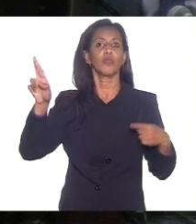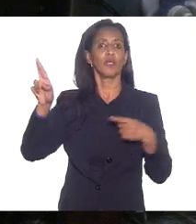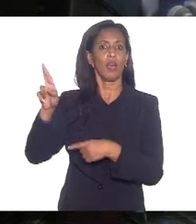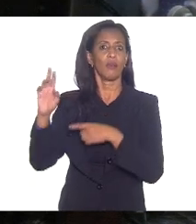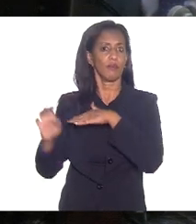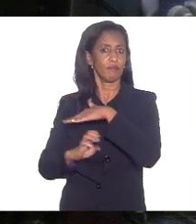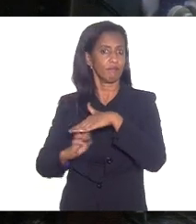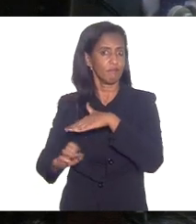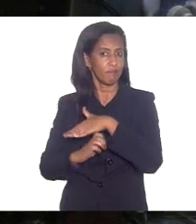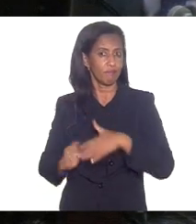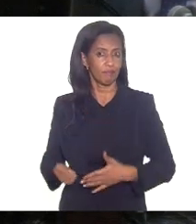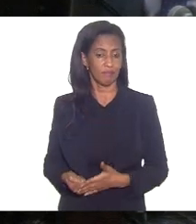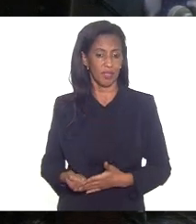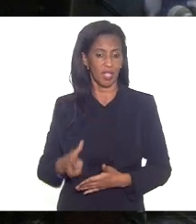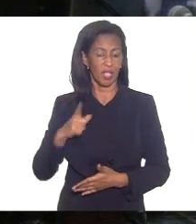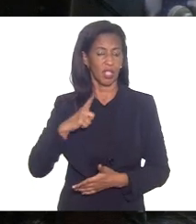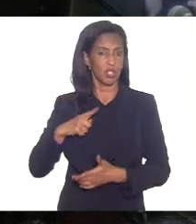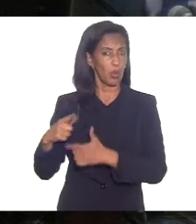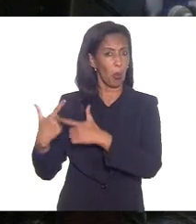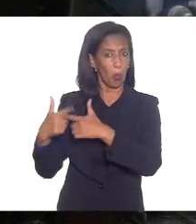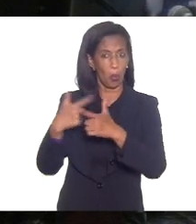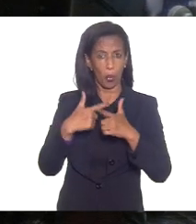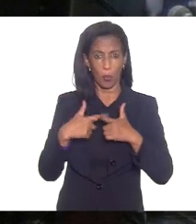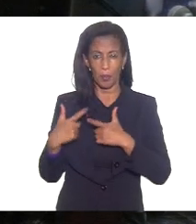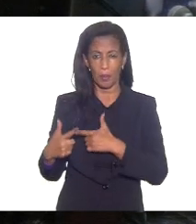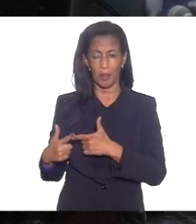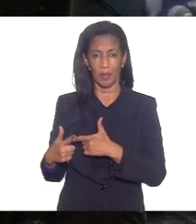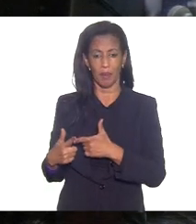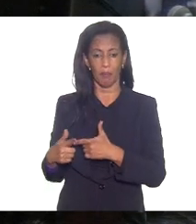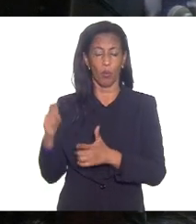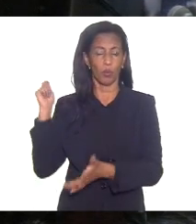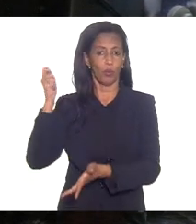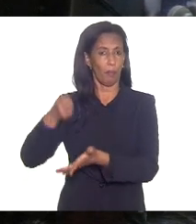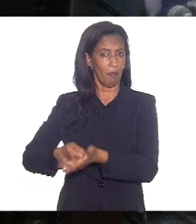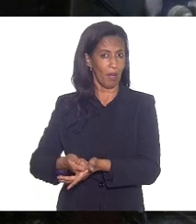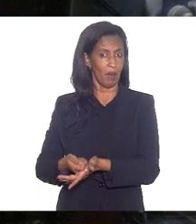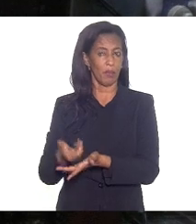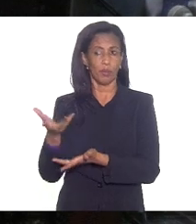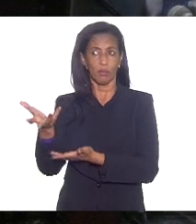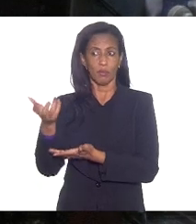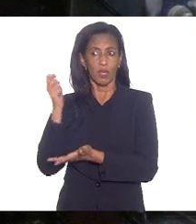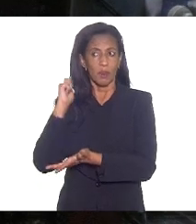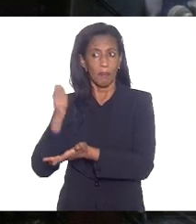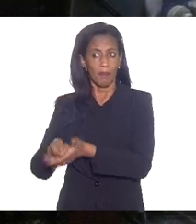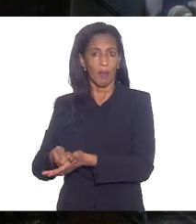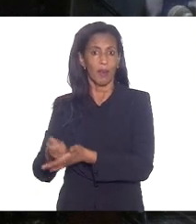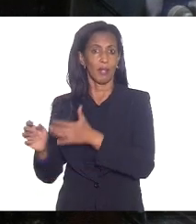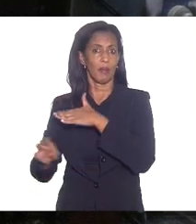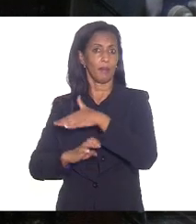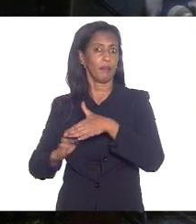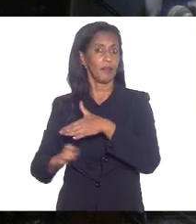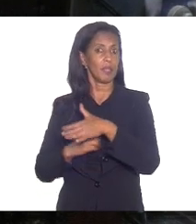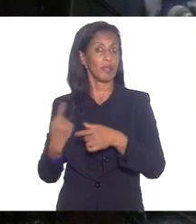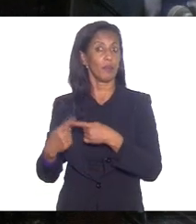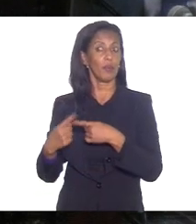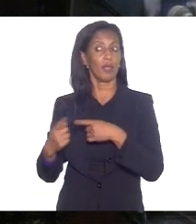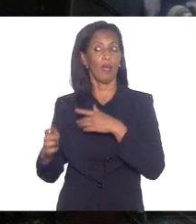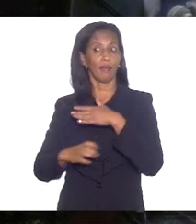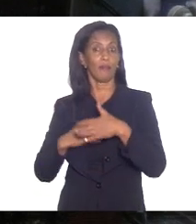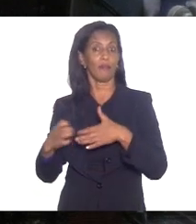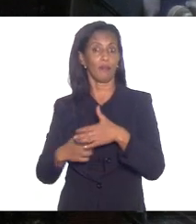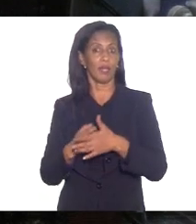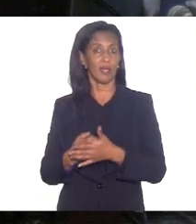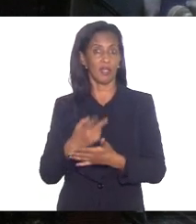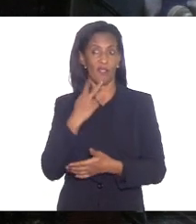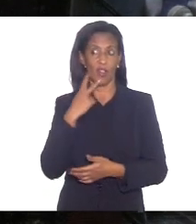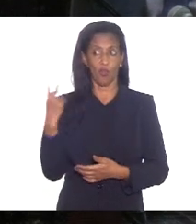empresa. Havia um imbróglio jurídico quanto ao pagamento que receberia a empresa, porque a empresa estabeleceu